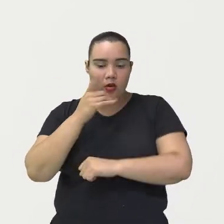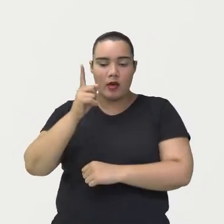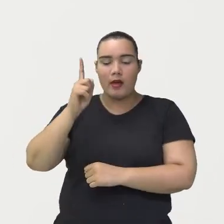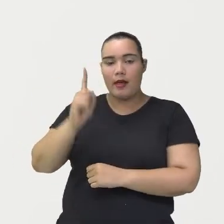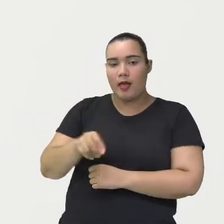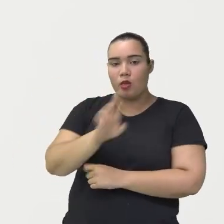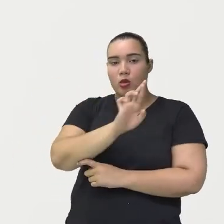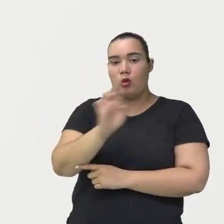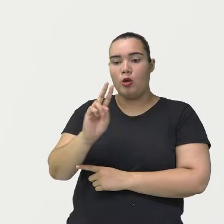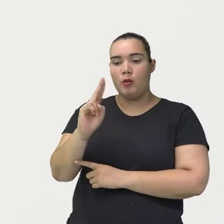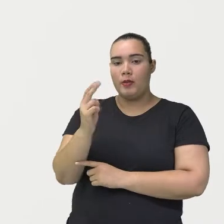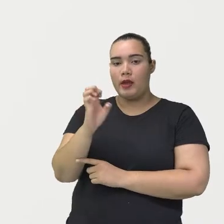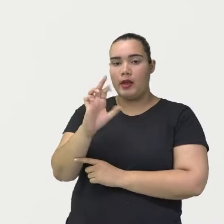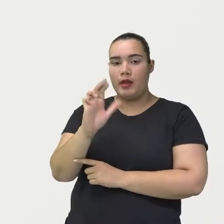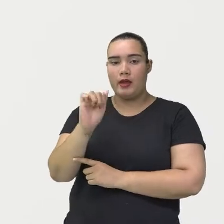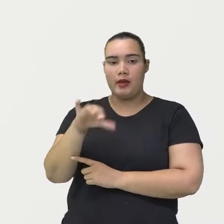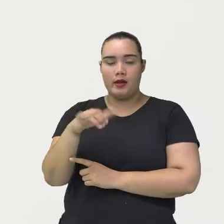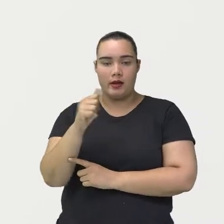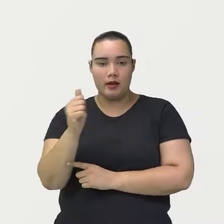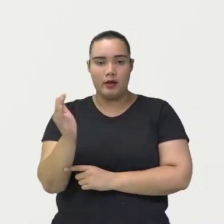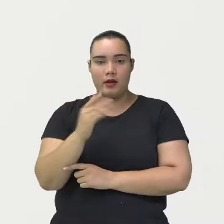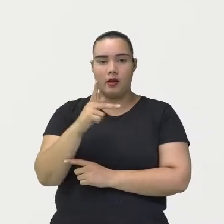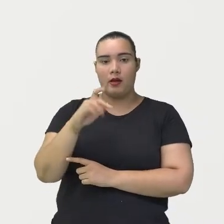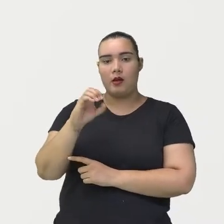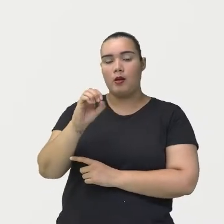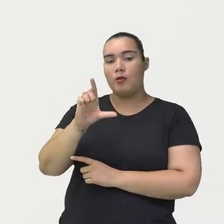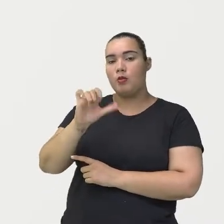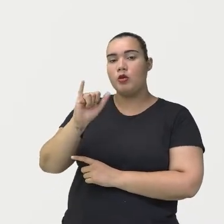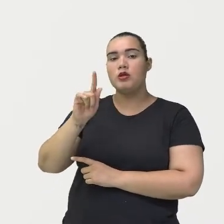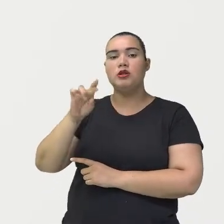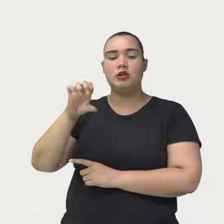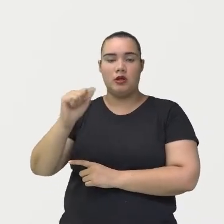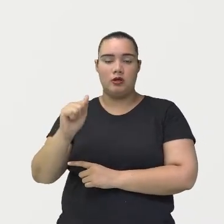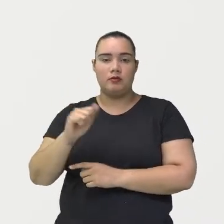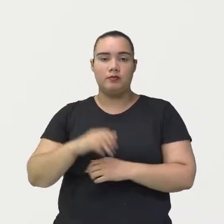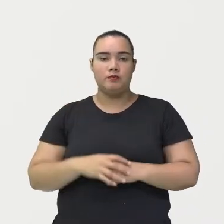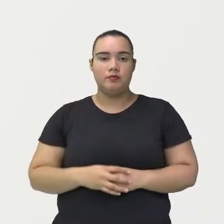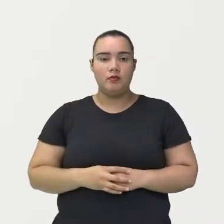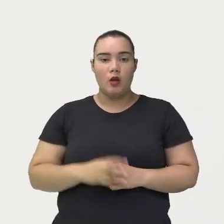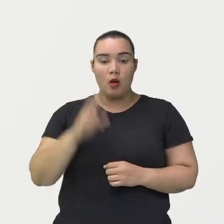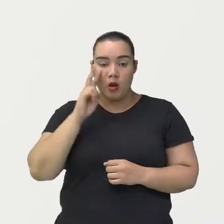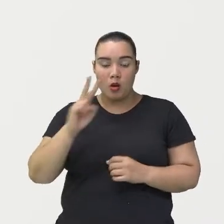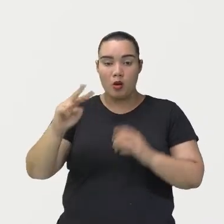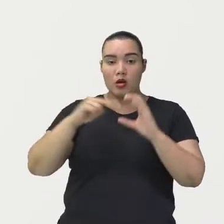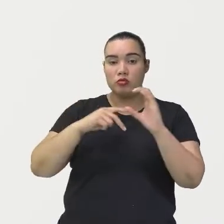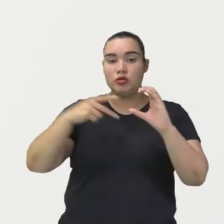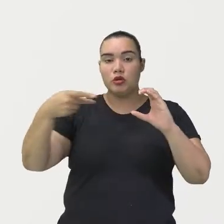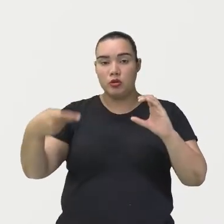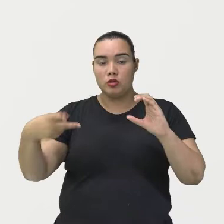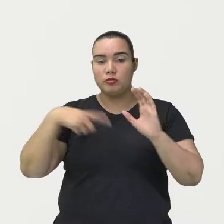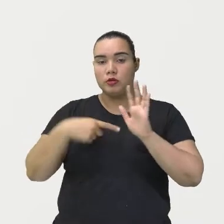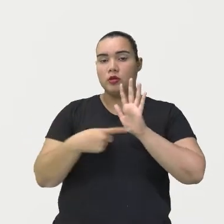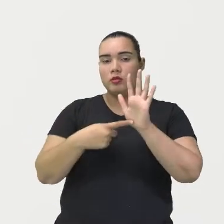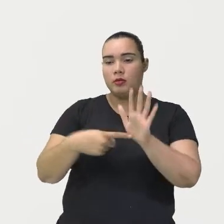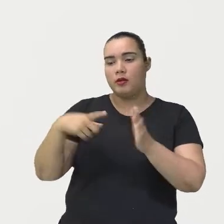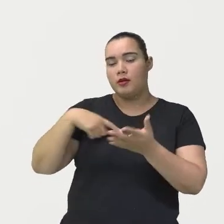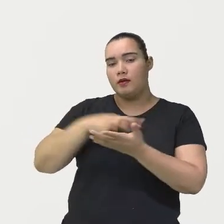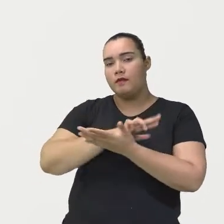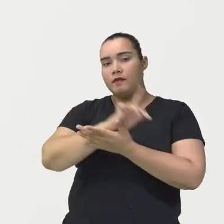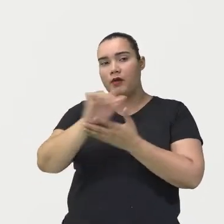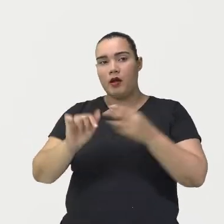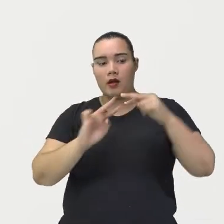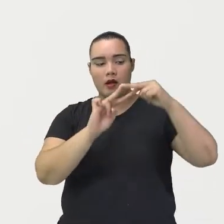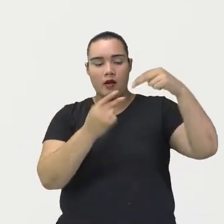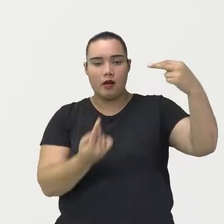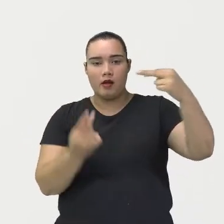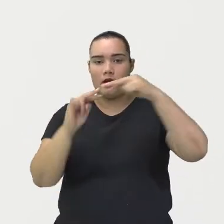dessa herança poligênica. Olhem só os genótipos. Observem que a gente está falando aí de vários alelos